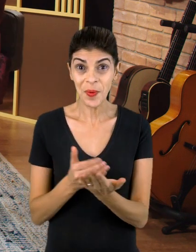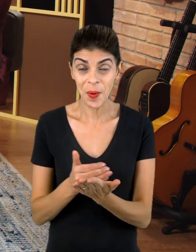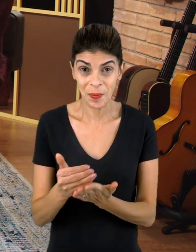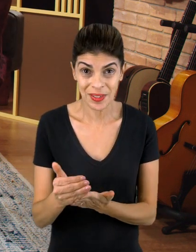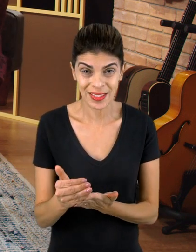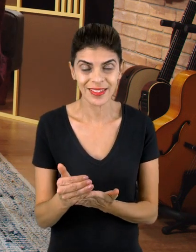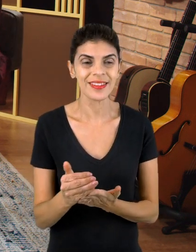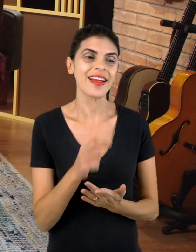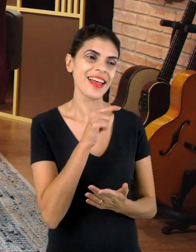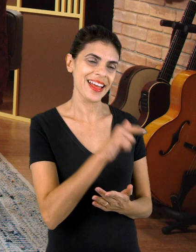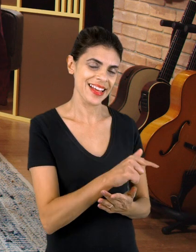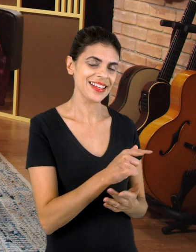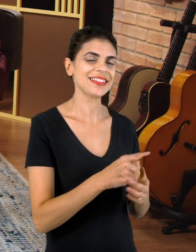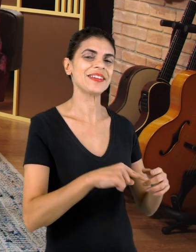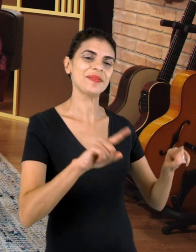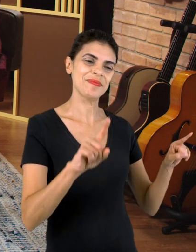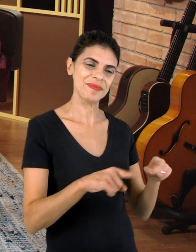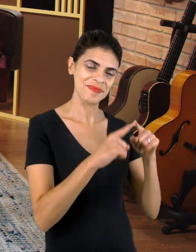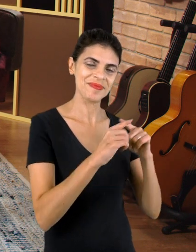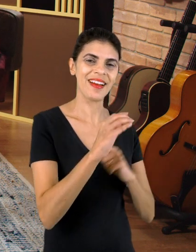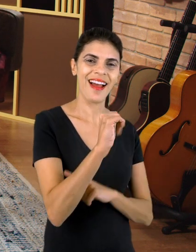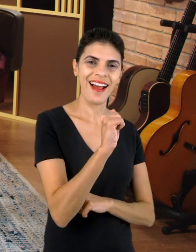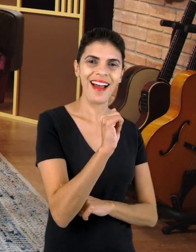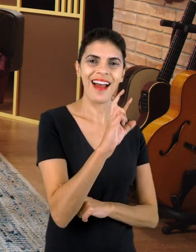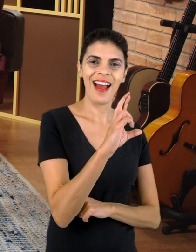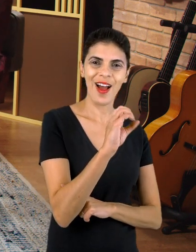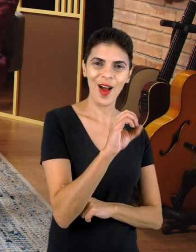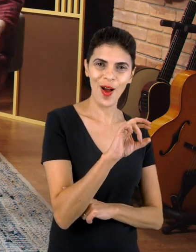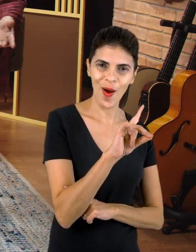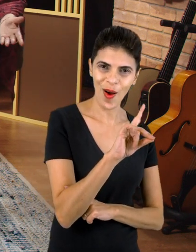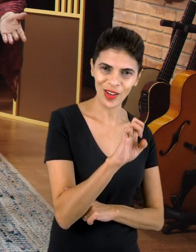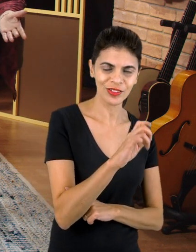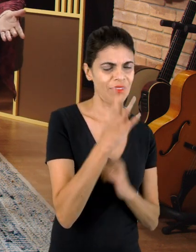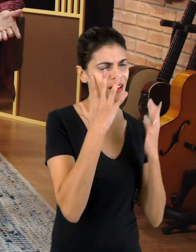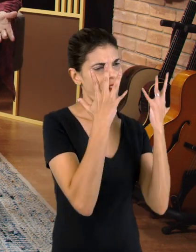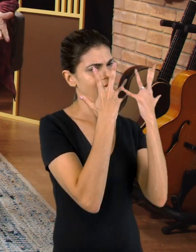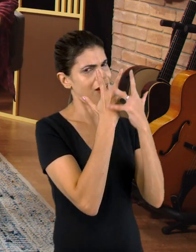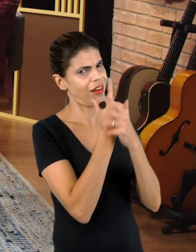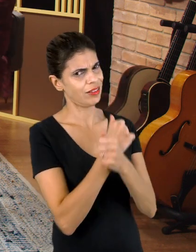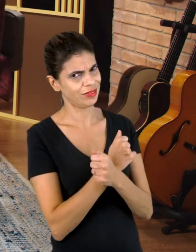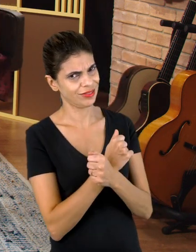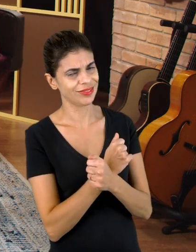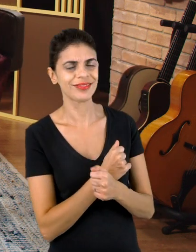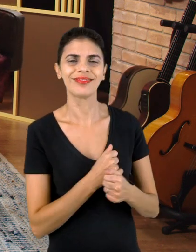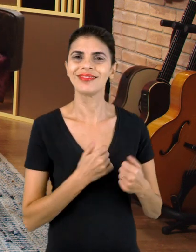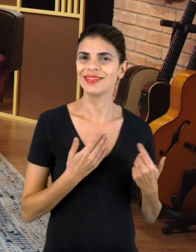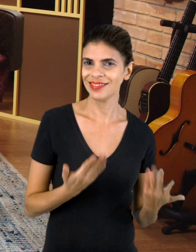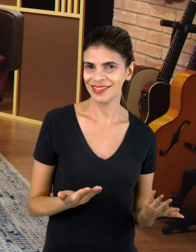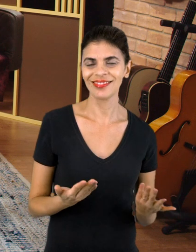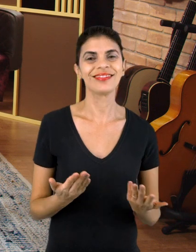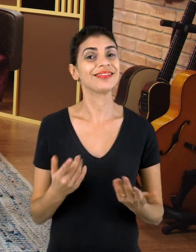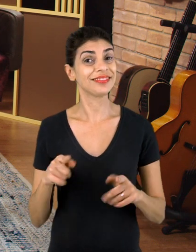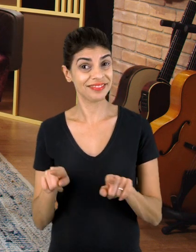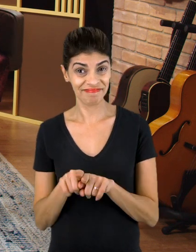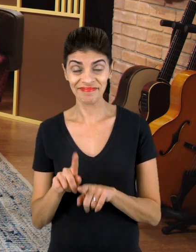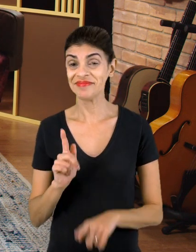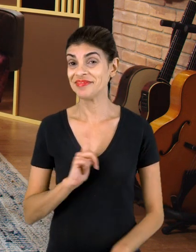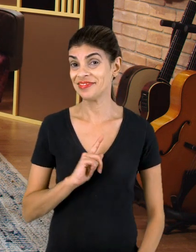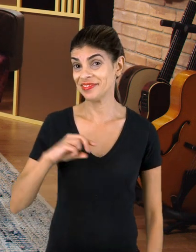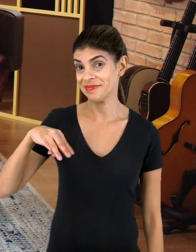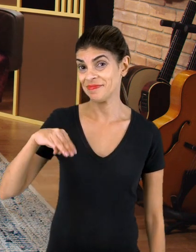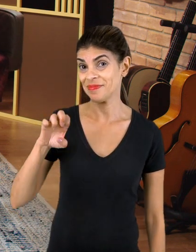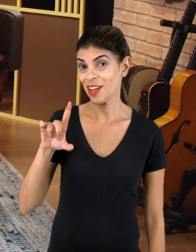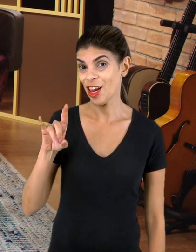Então vamos começar de... Agora sim. Mas esse acorde, falei, ah, esse era o acorde que tinha que ter. É lindo, né? Então agora. Porque tem a